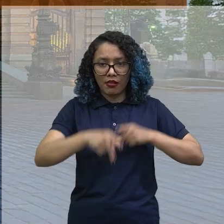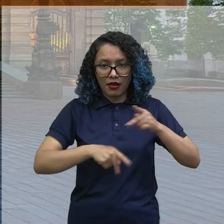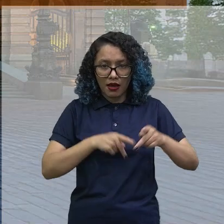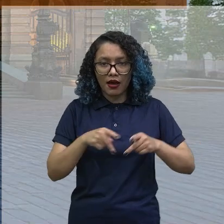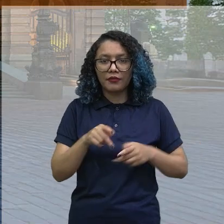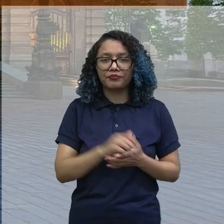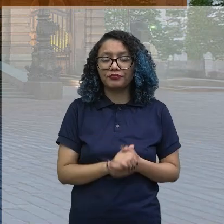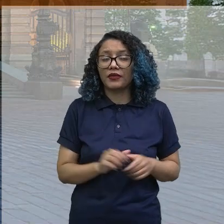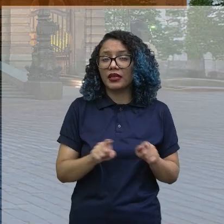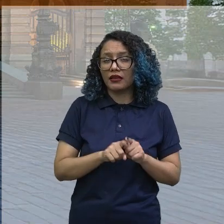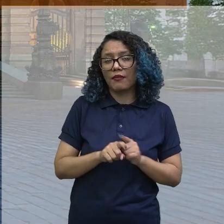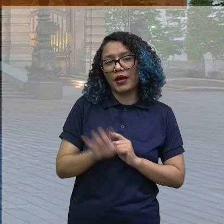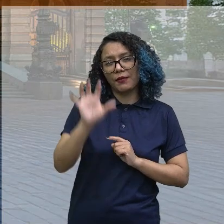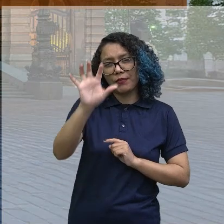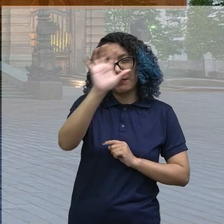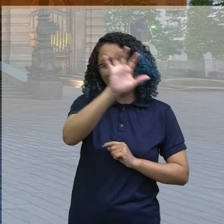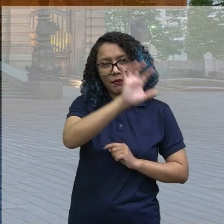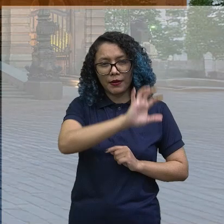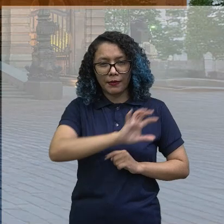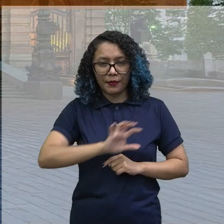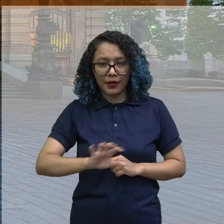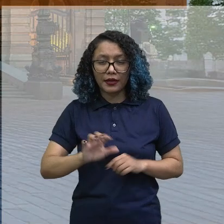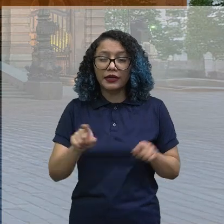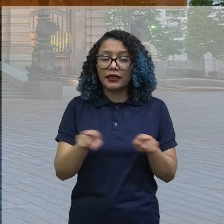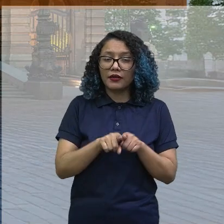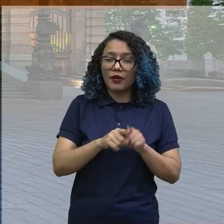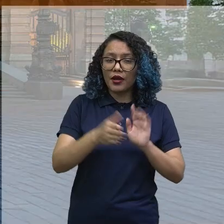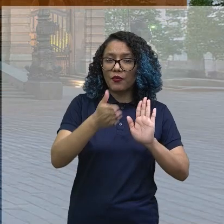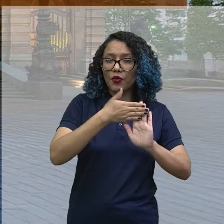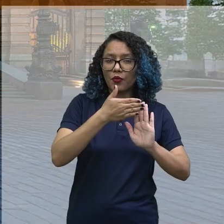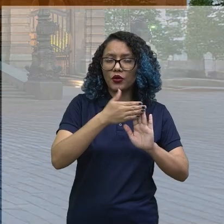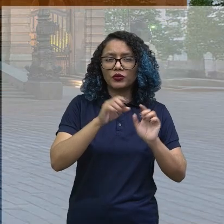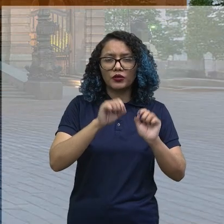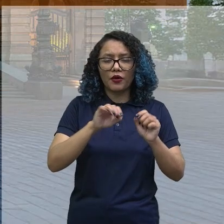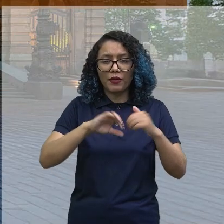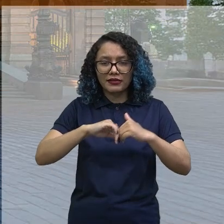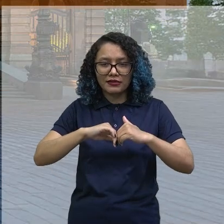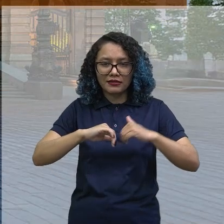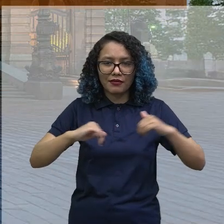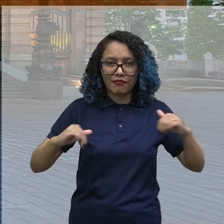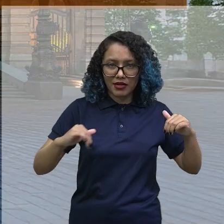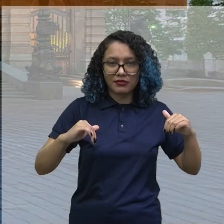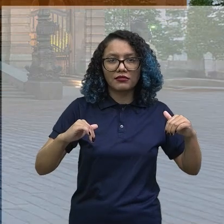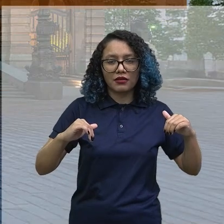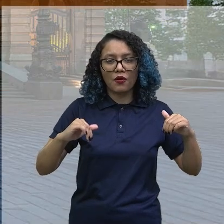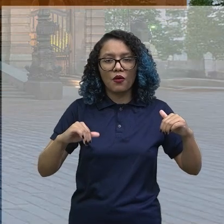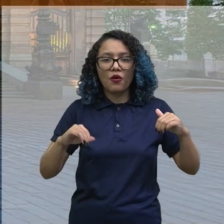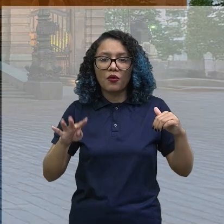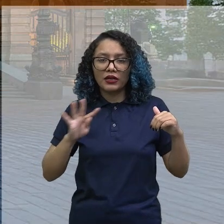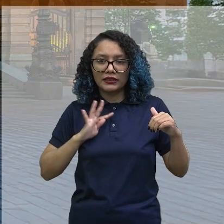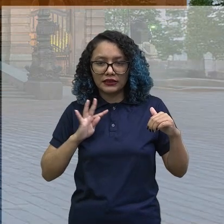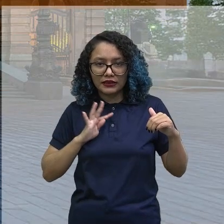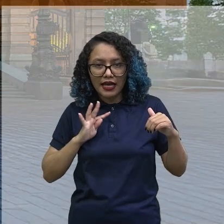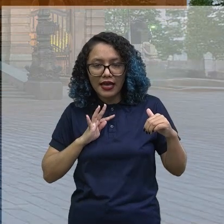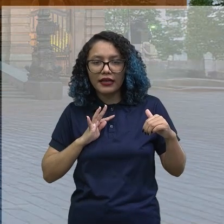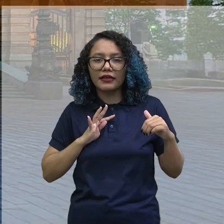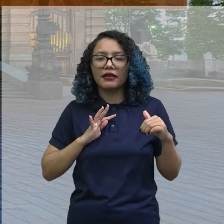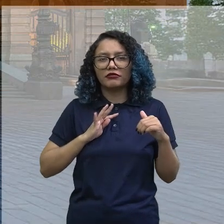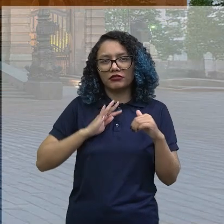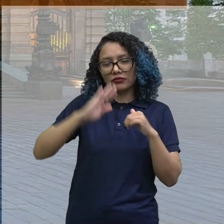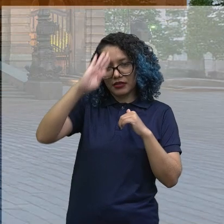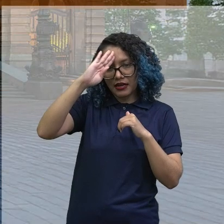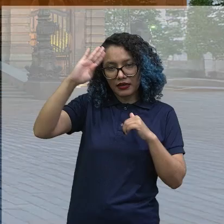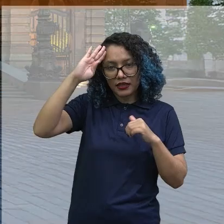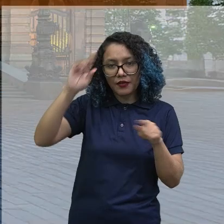cultura regional. Eles vão propor também uma ruptura com o academicismo e o